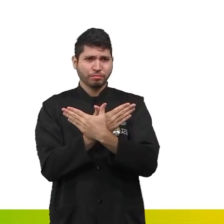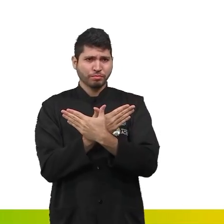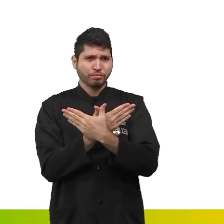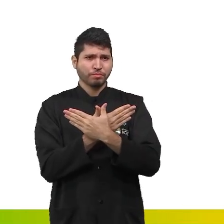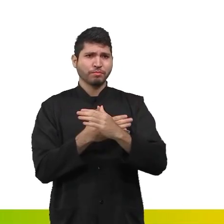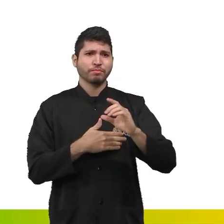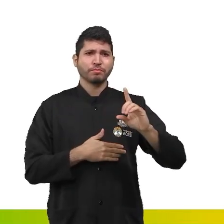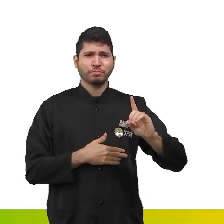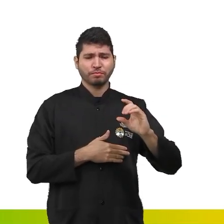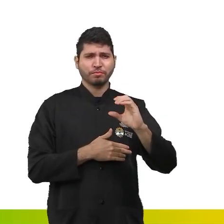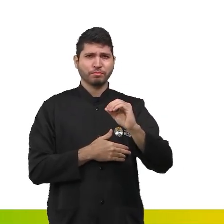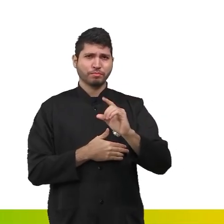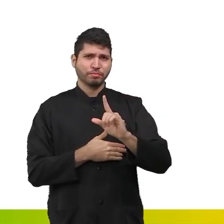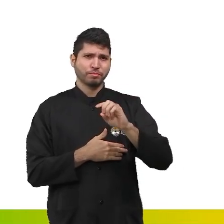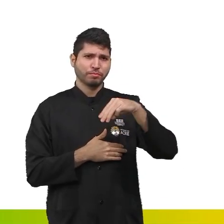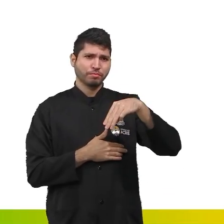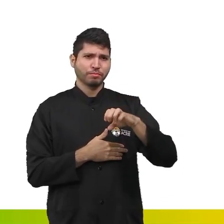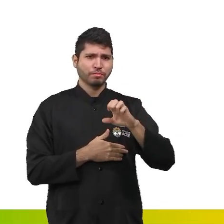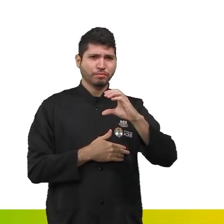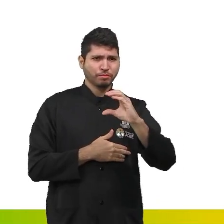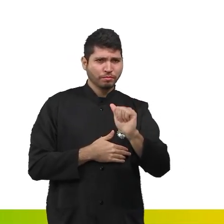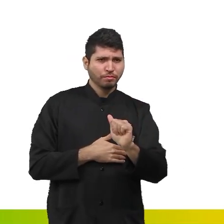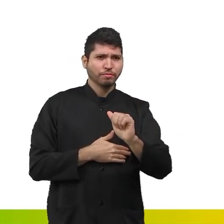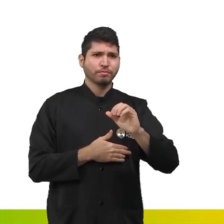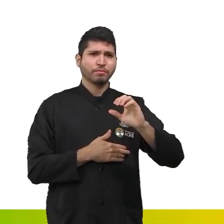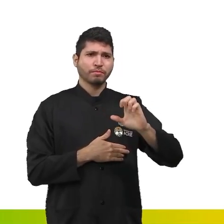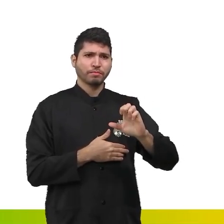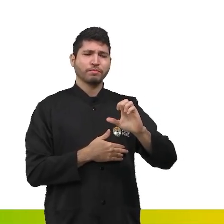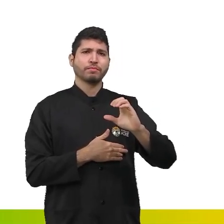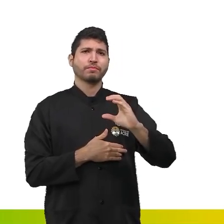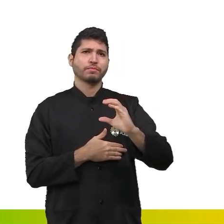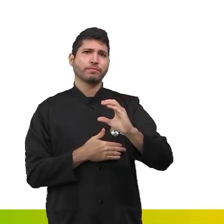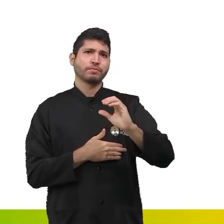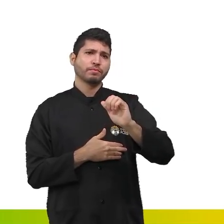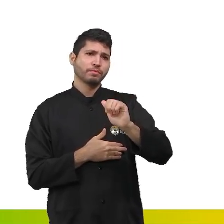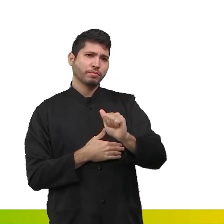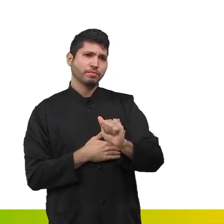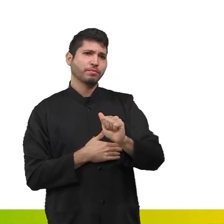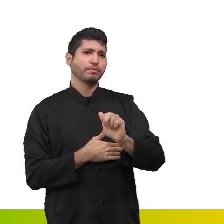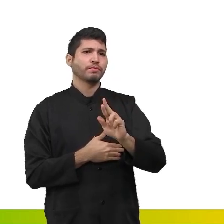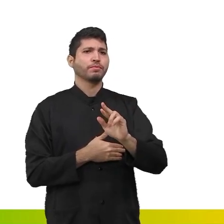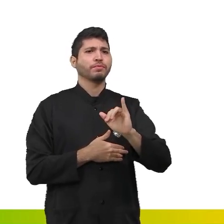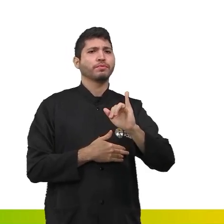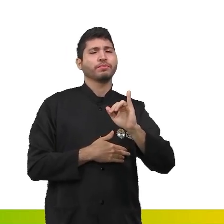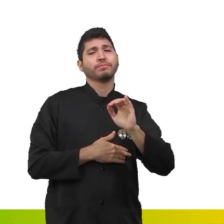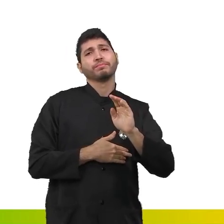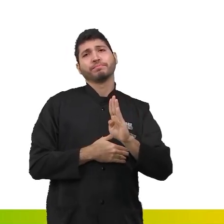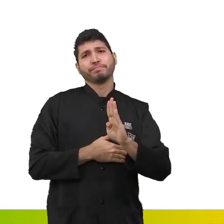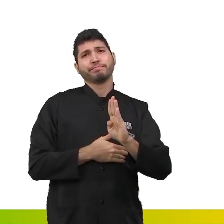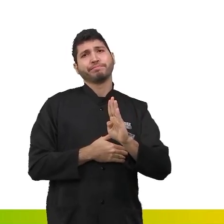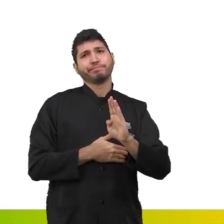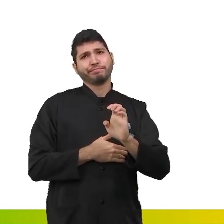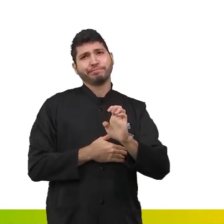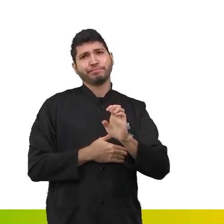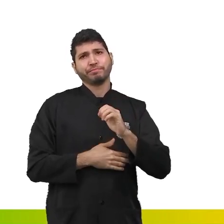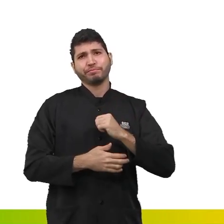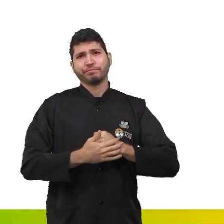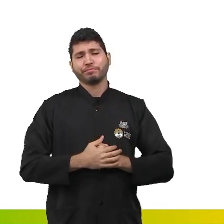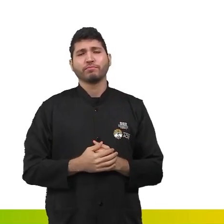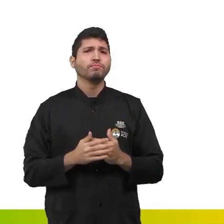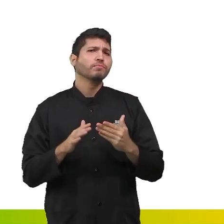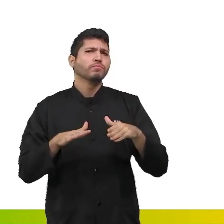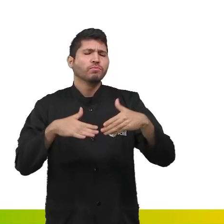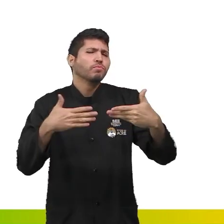povo Olmeca? Ou E, o povo caribenho? Qual é a alternativa, gente?